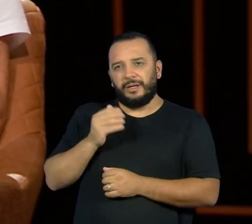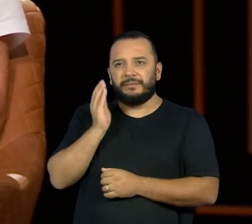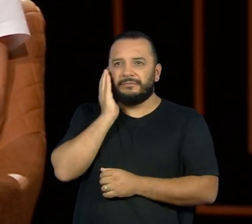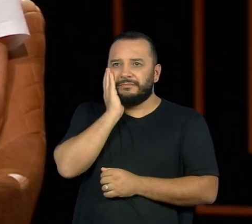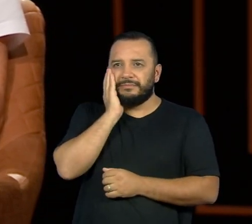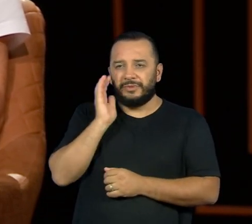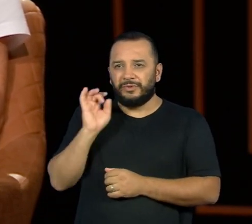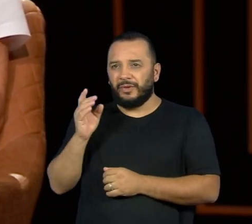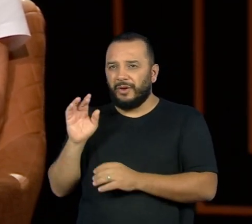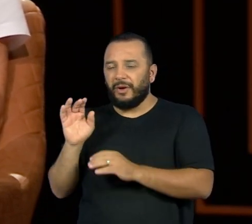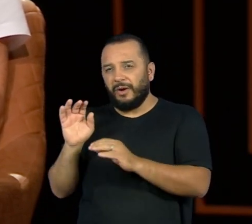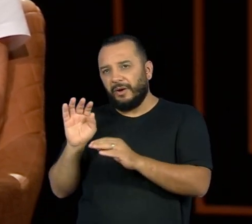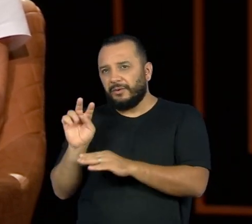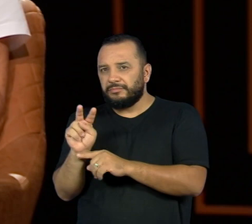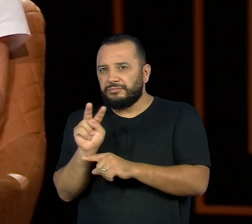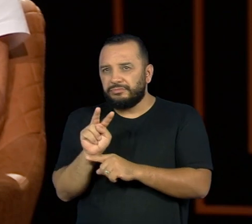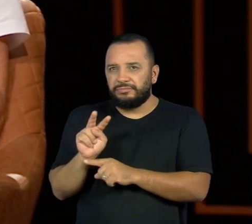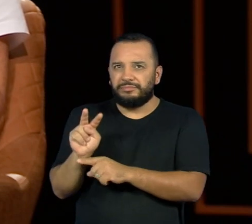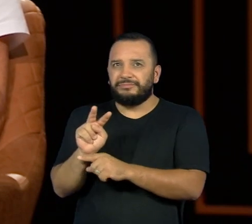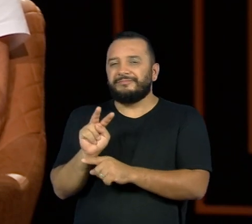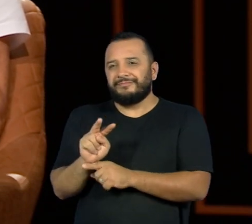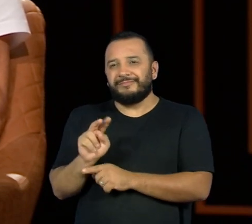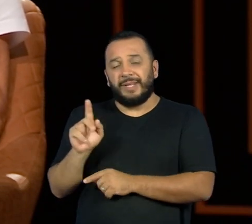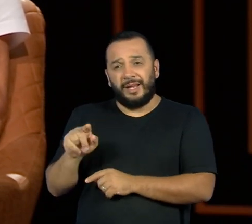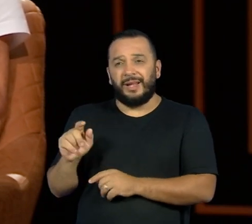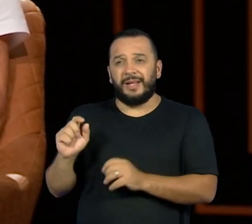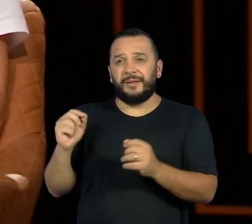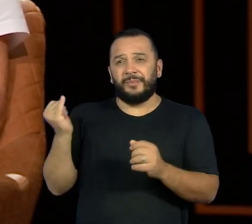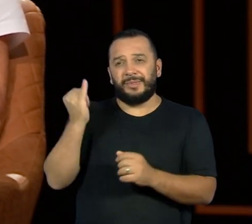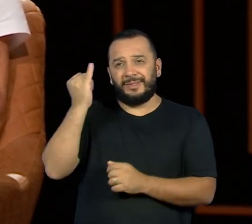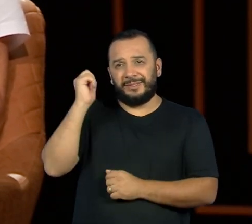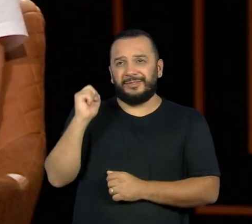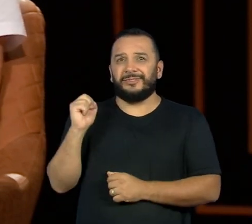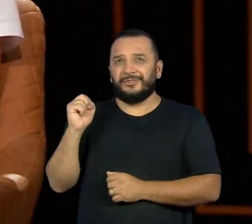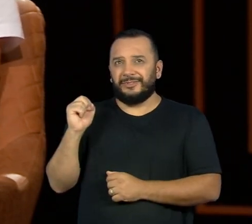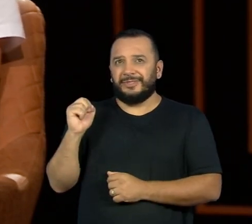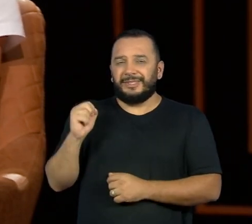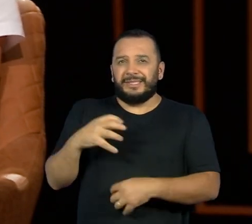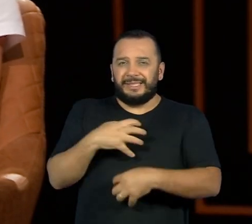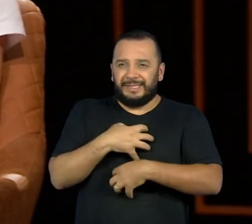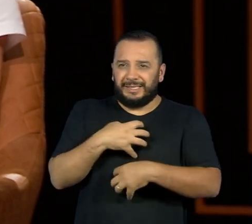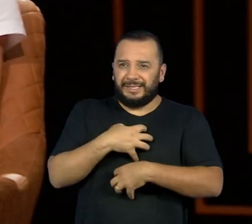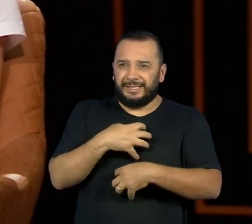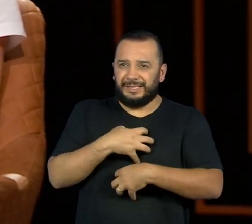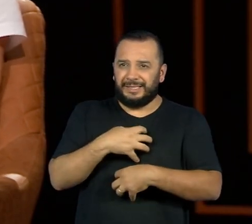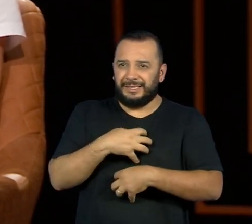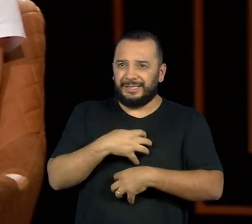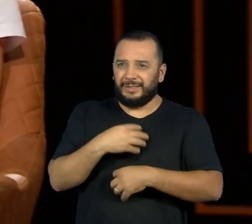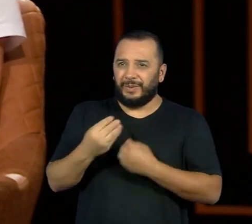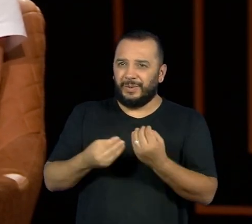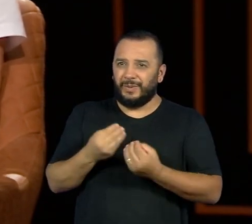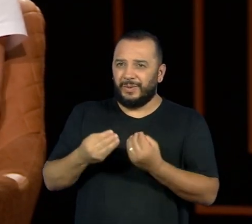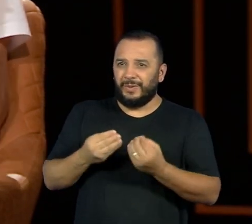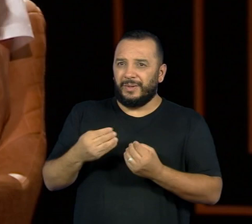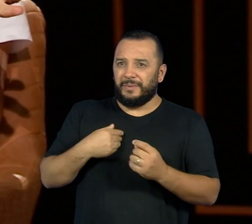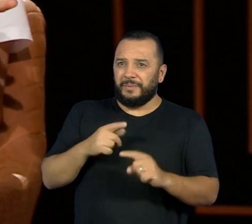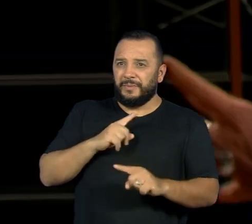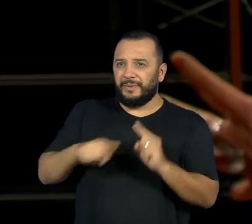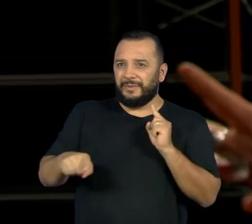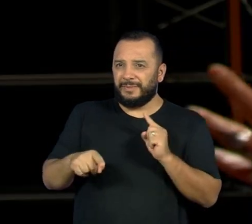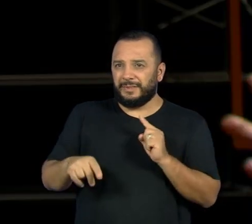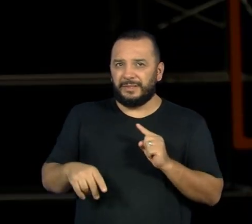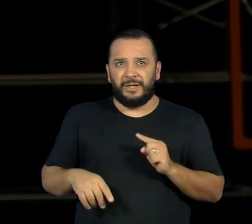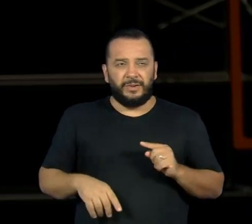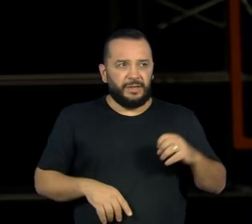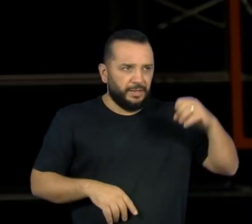Foi um baque, por isso que ela falou o quanto foi importante, sabe? Você lidar com, sentir na pele, sabe? O que é isso? Uma coisa você ouvir